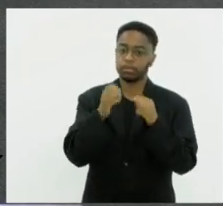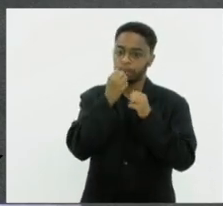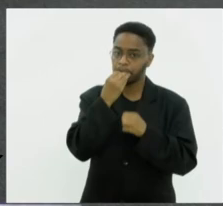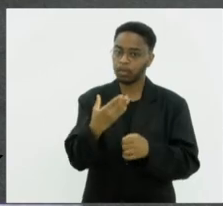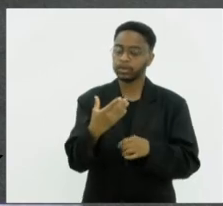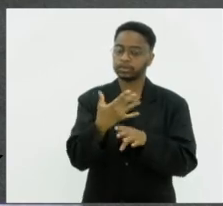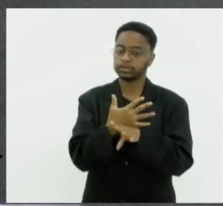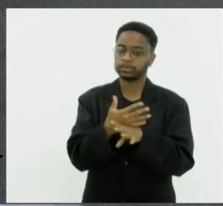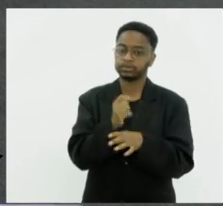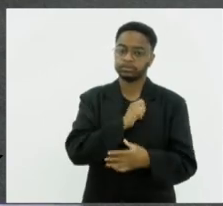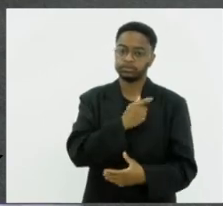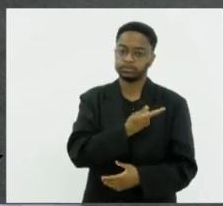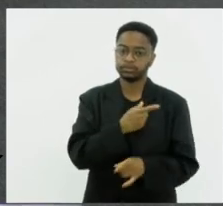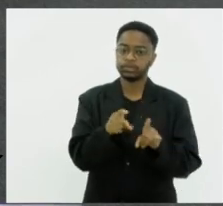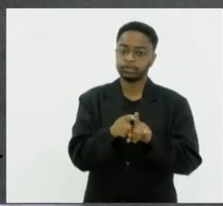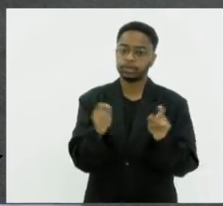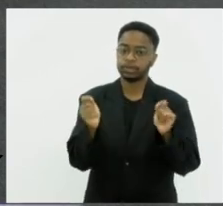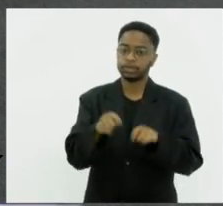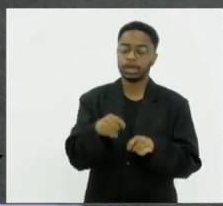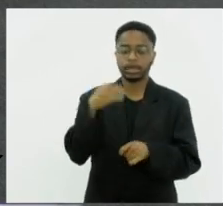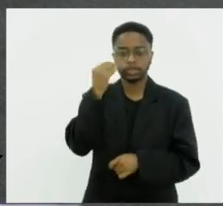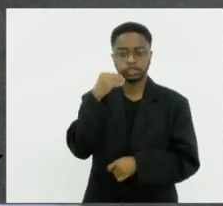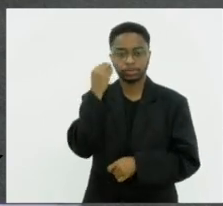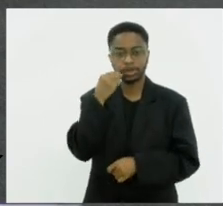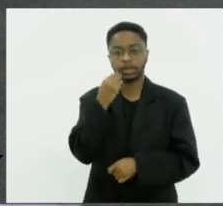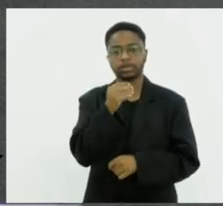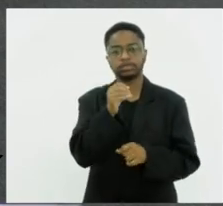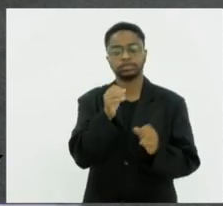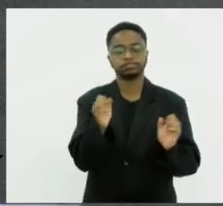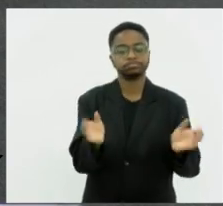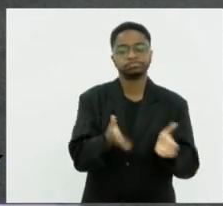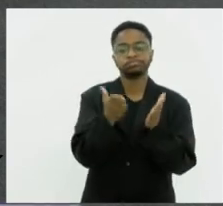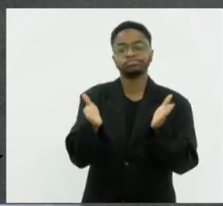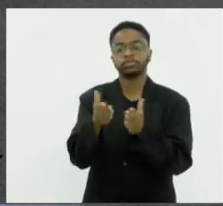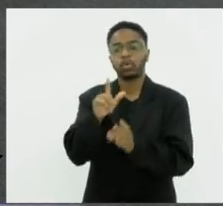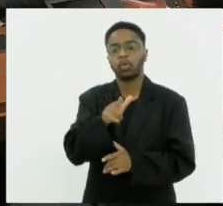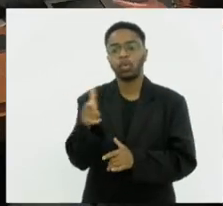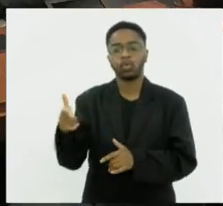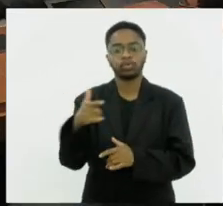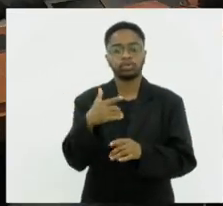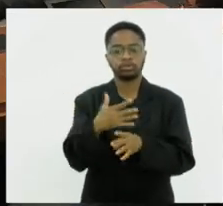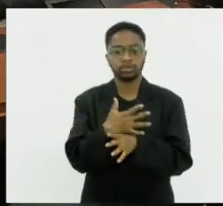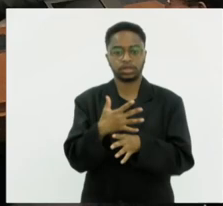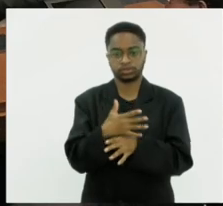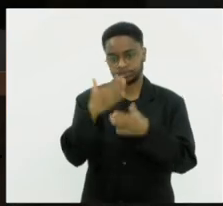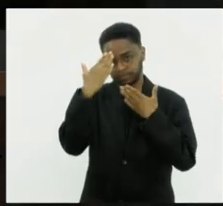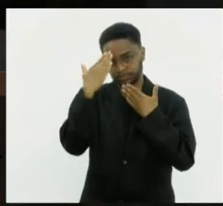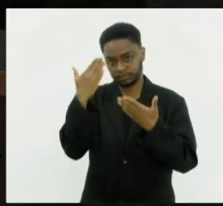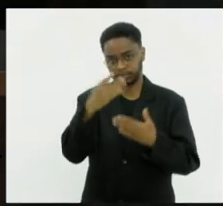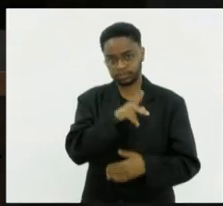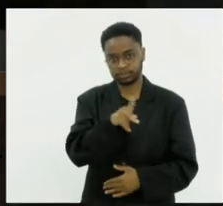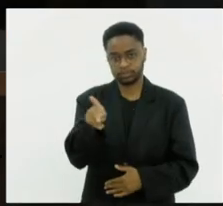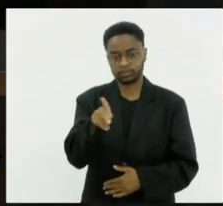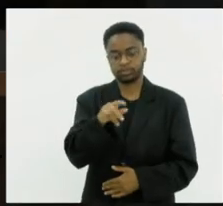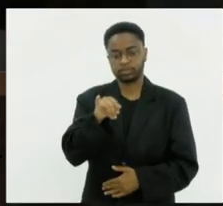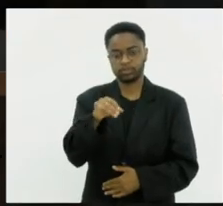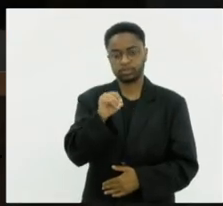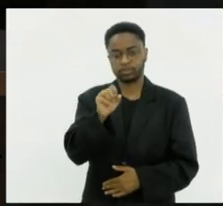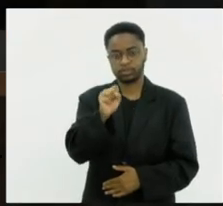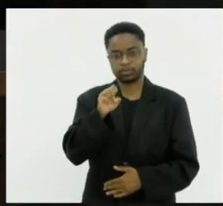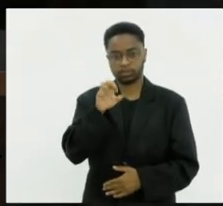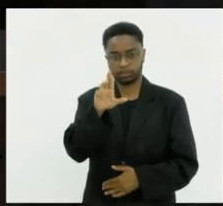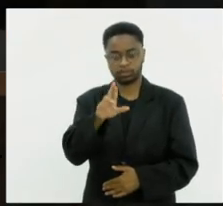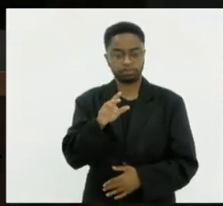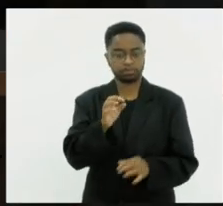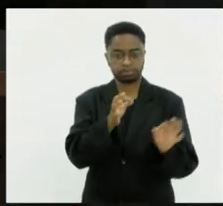vire experiência para outras municipalidades. Muito obrigado. Obrigada, professor Josemar. Não havendo